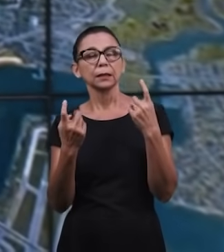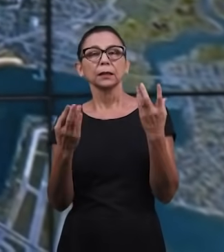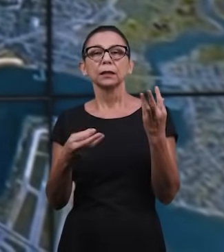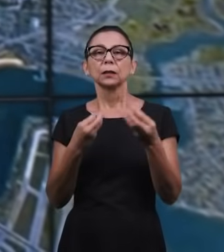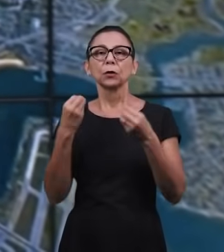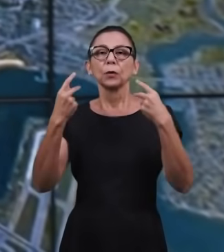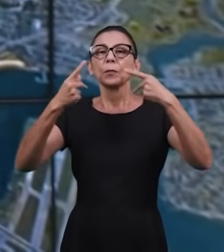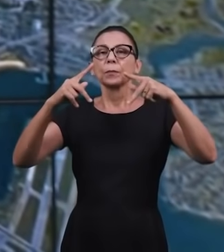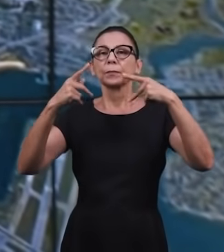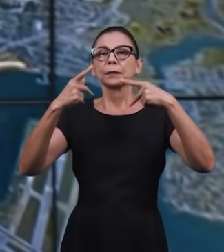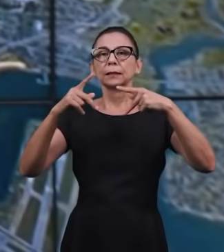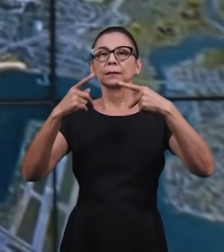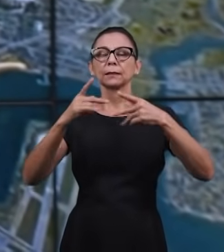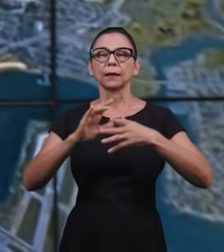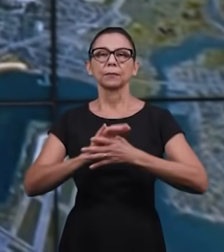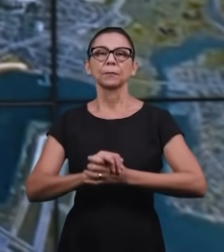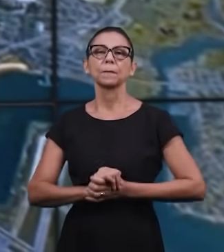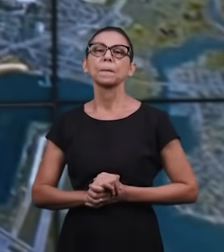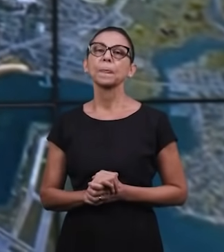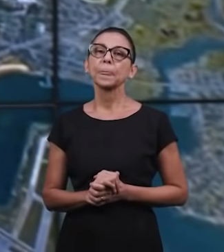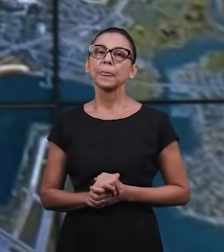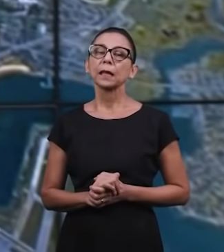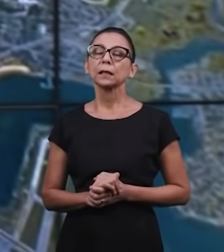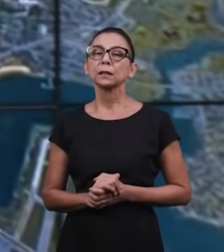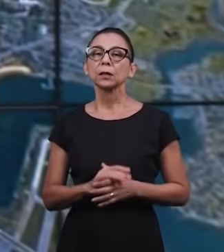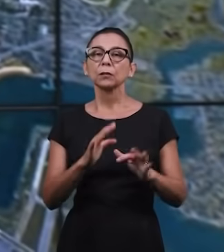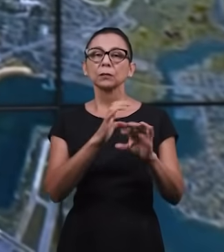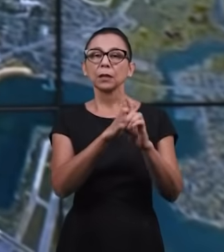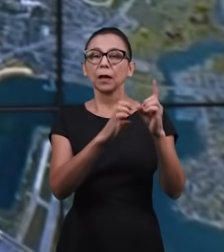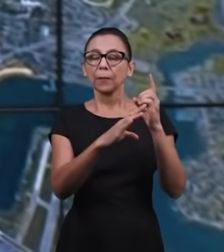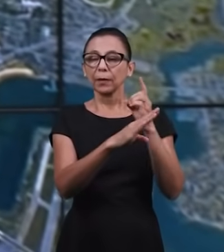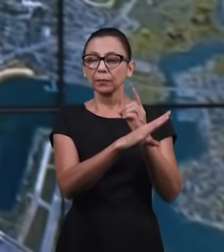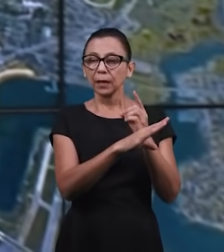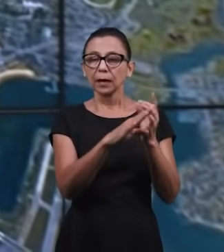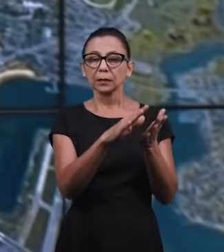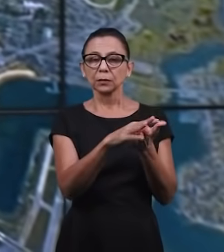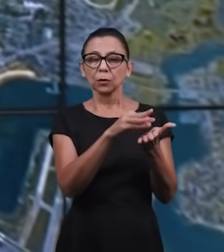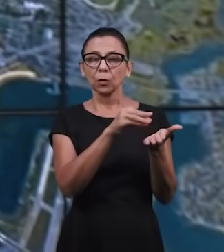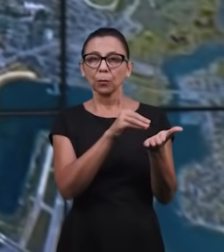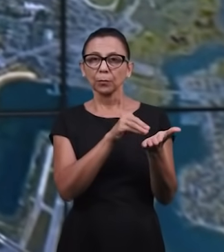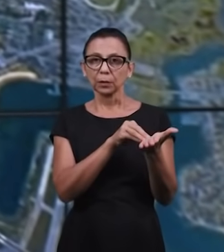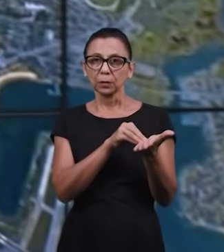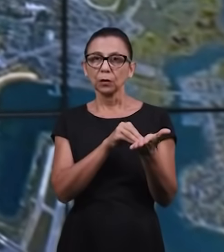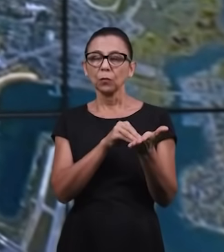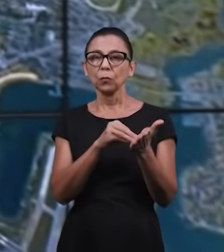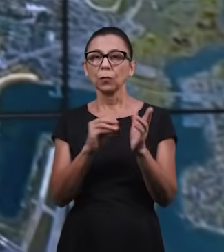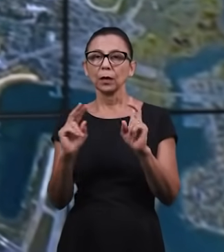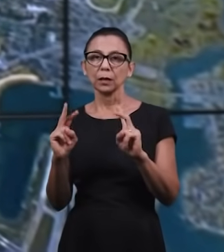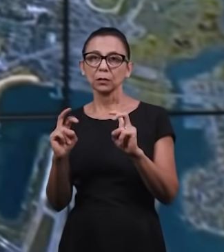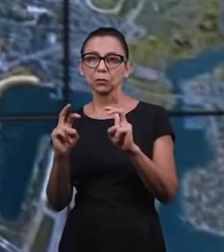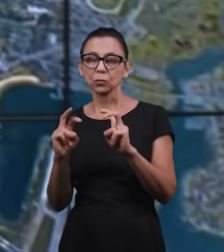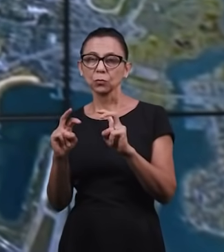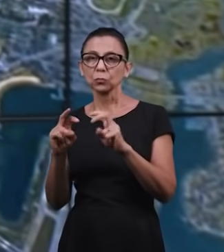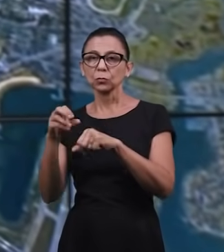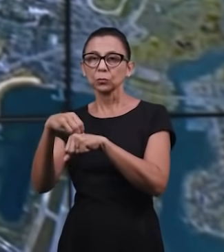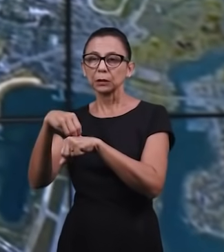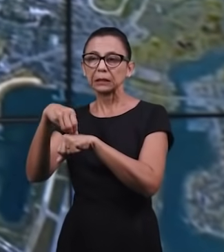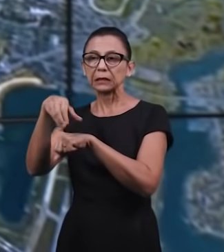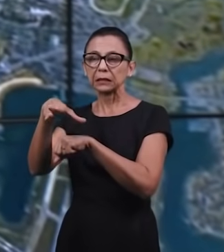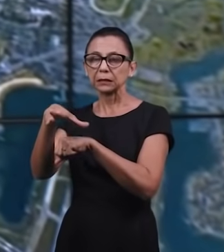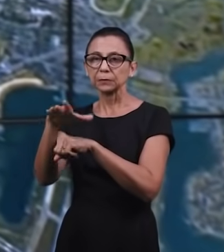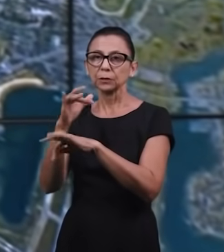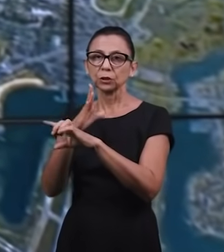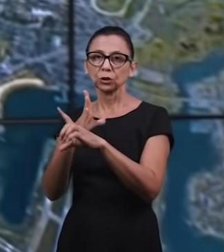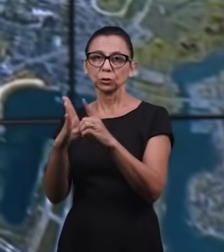nesse testemunho a maneira como a escola bíblica dominical facilita e auxilia o trabalho dos